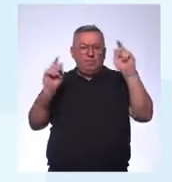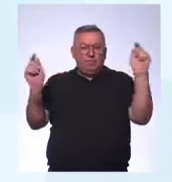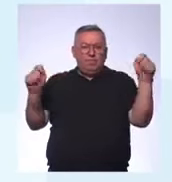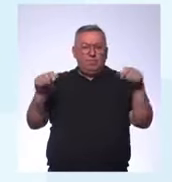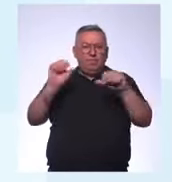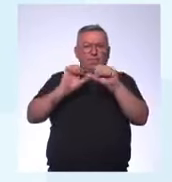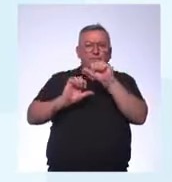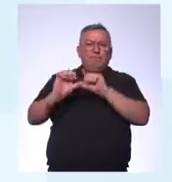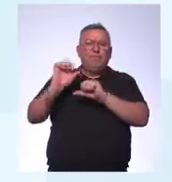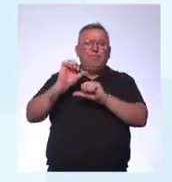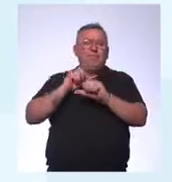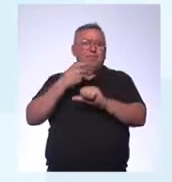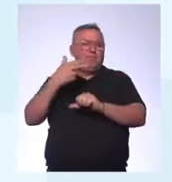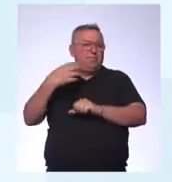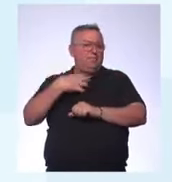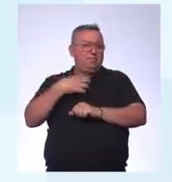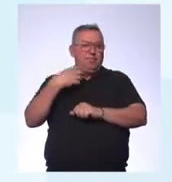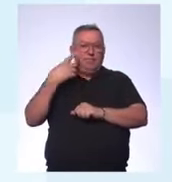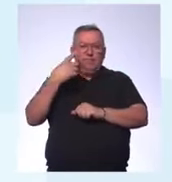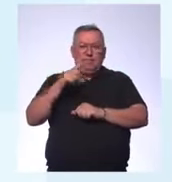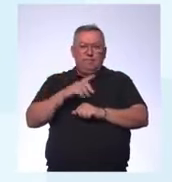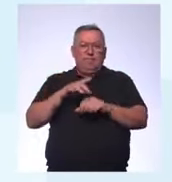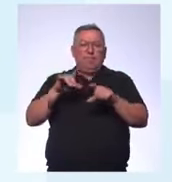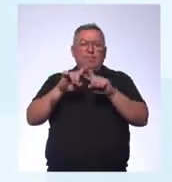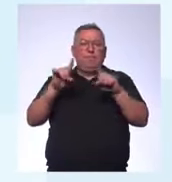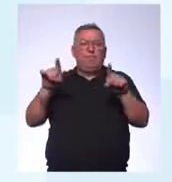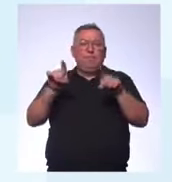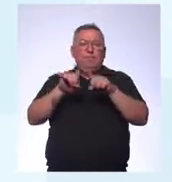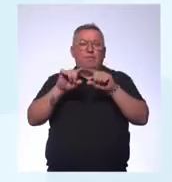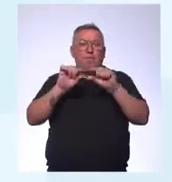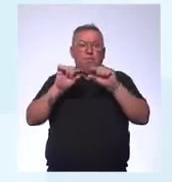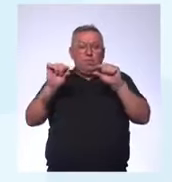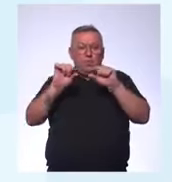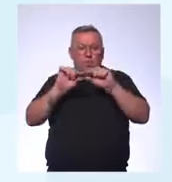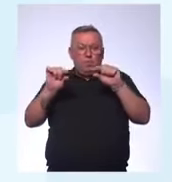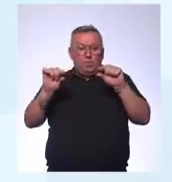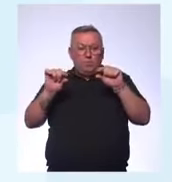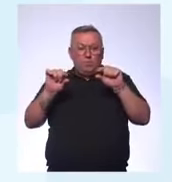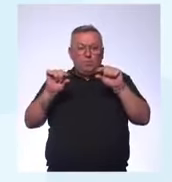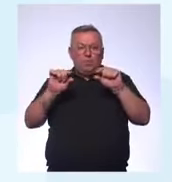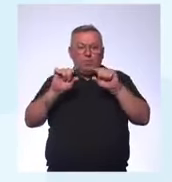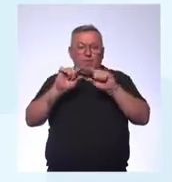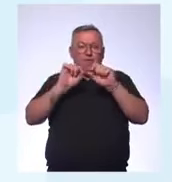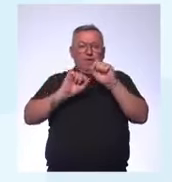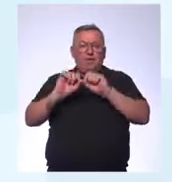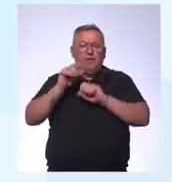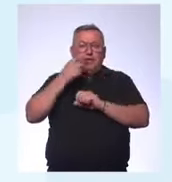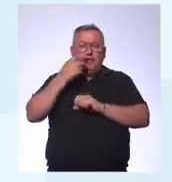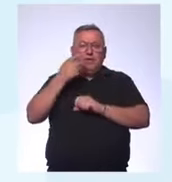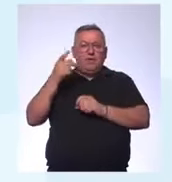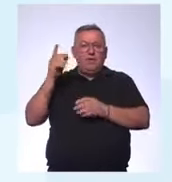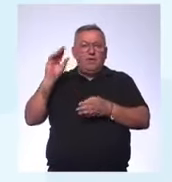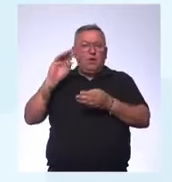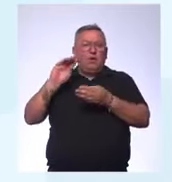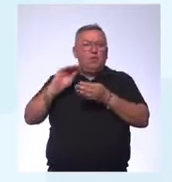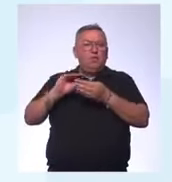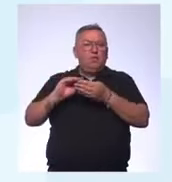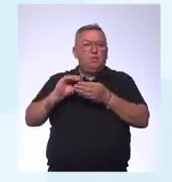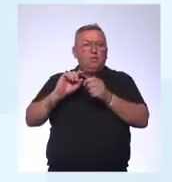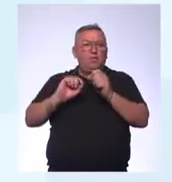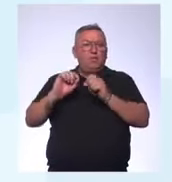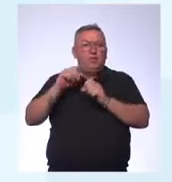podem alterar a maneira de vocês, mas o subtítulo, ele acaba, de alguma forma,